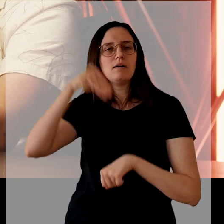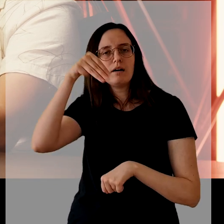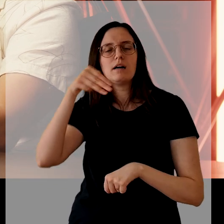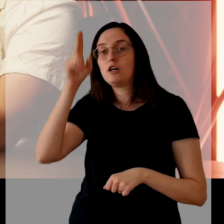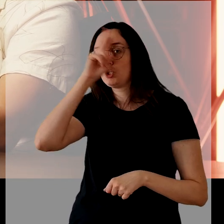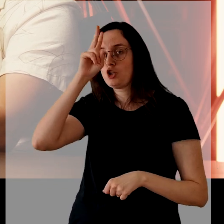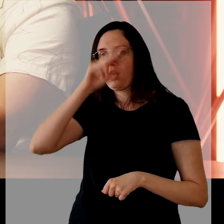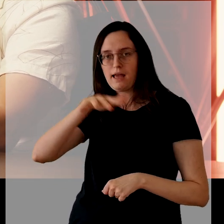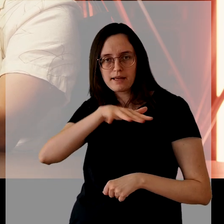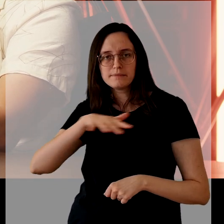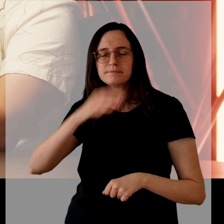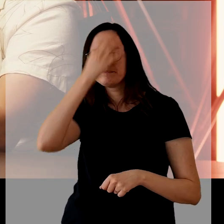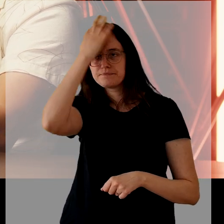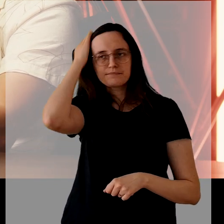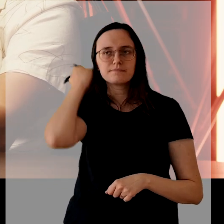em História,